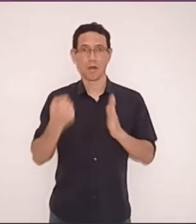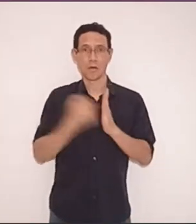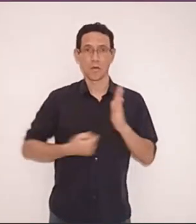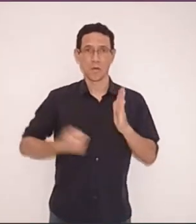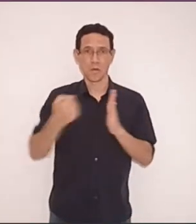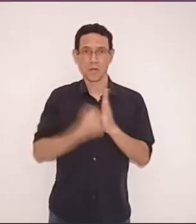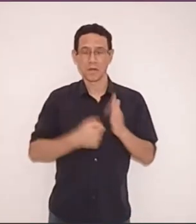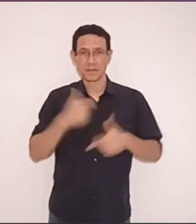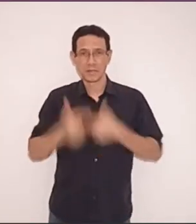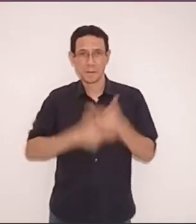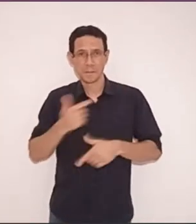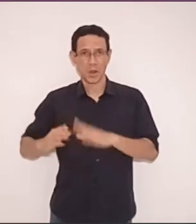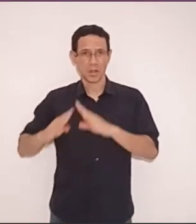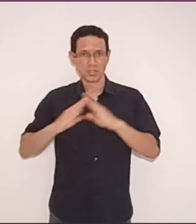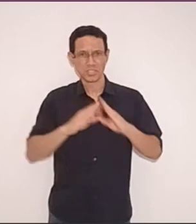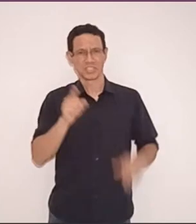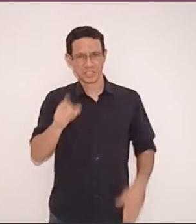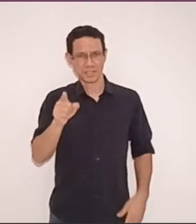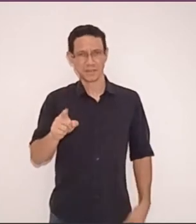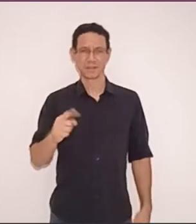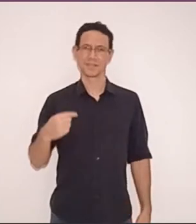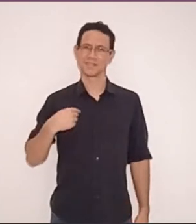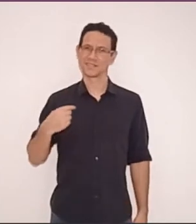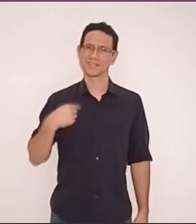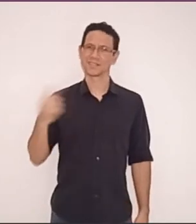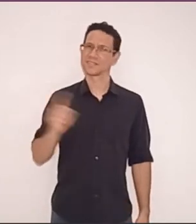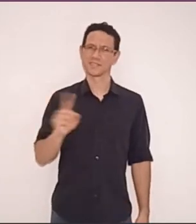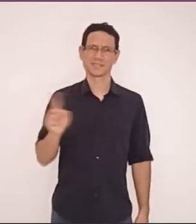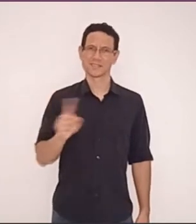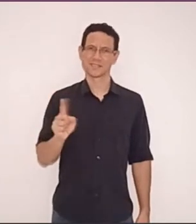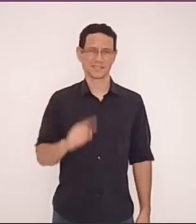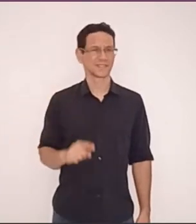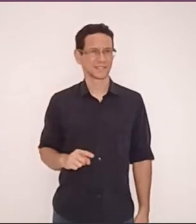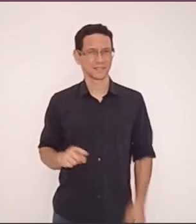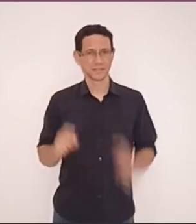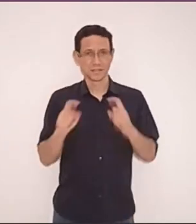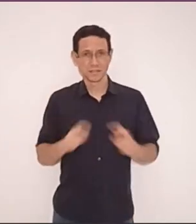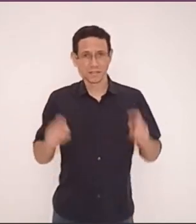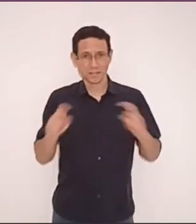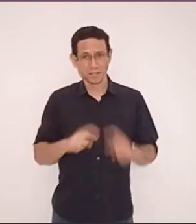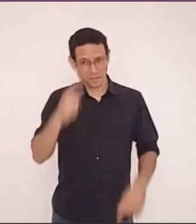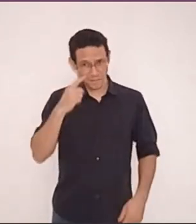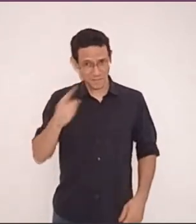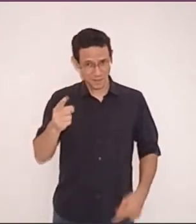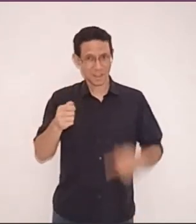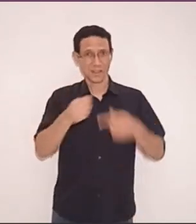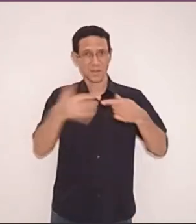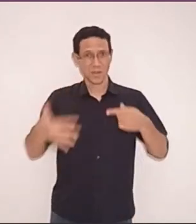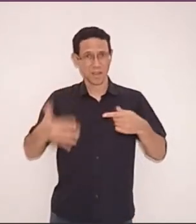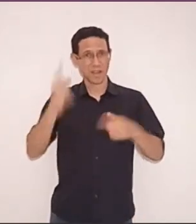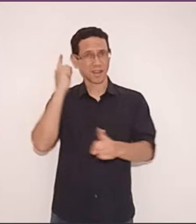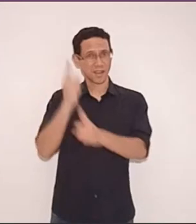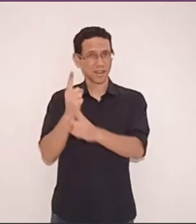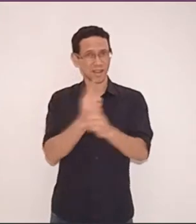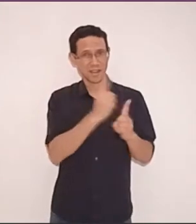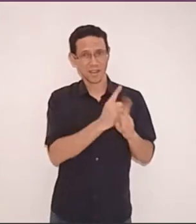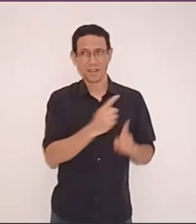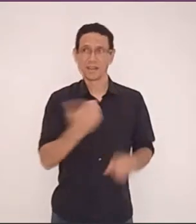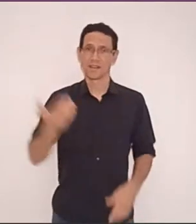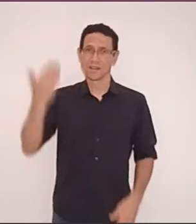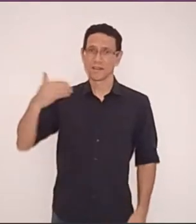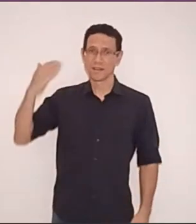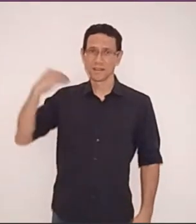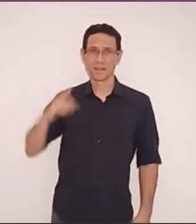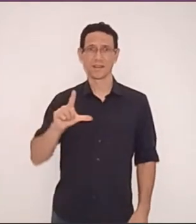luta que trabalho doméstico eu falava meu Deus do céu tipo cara você tem computador é só dar um Google aí Estão apagando a